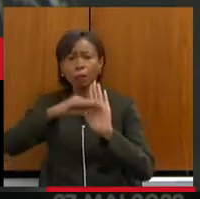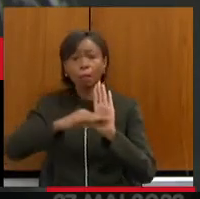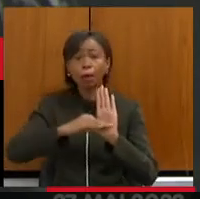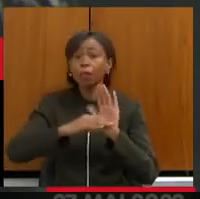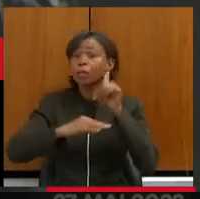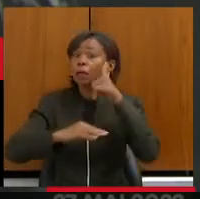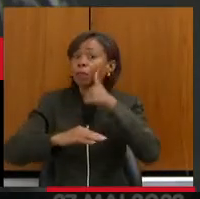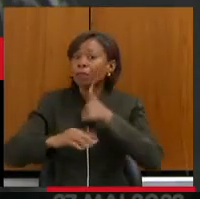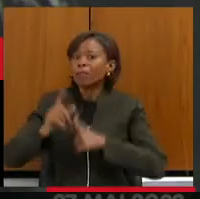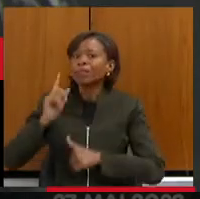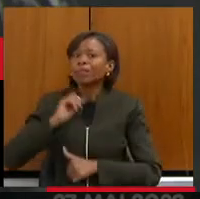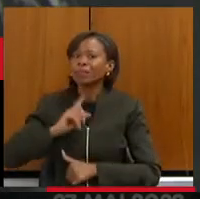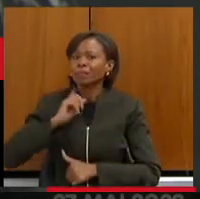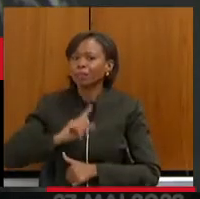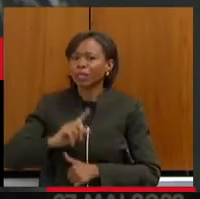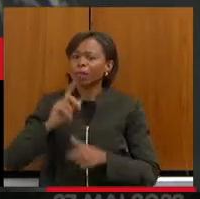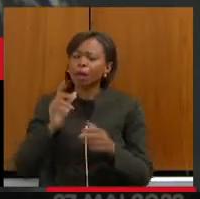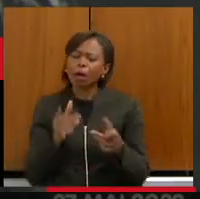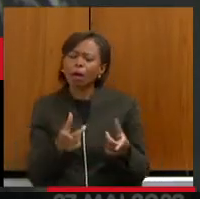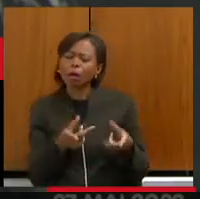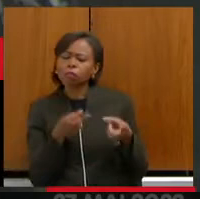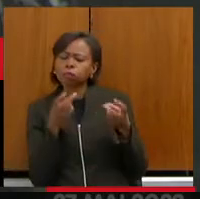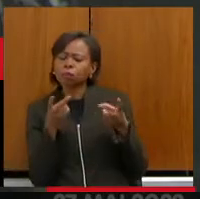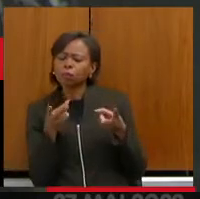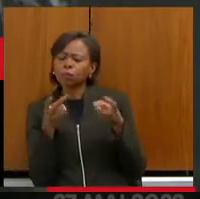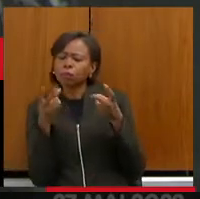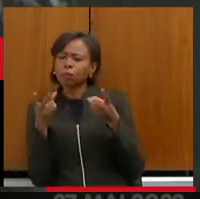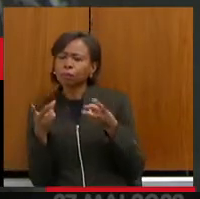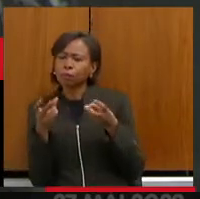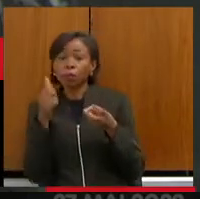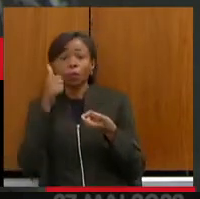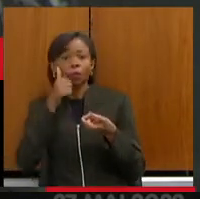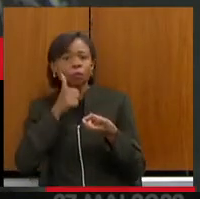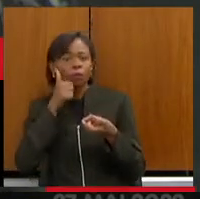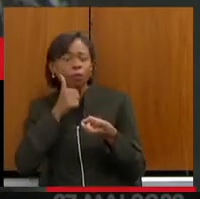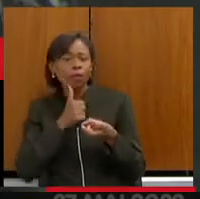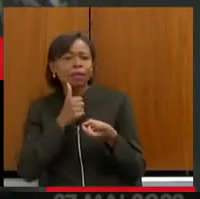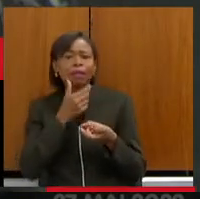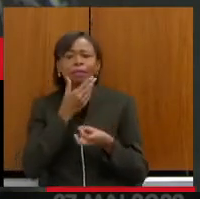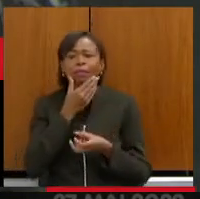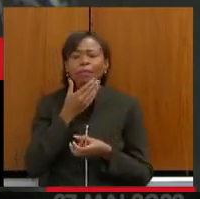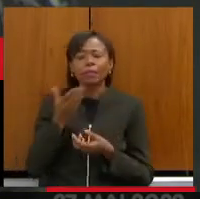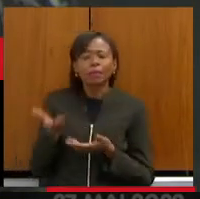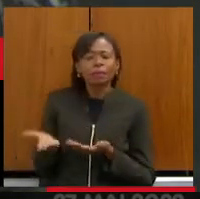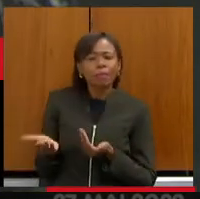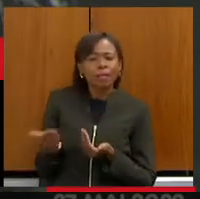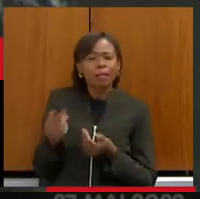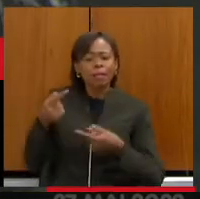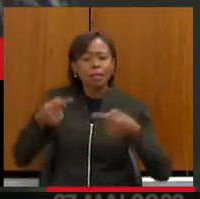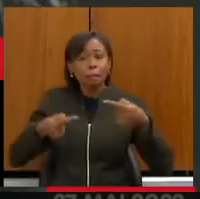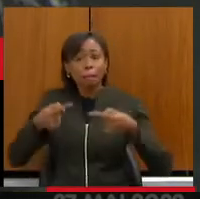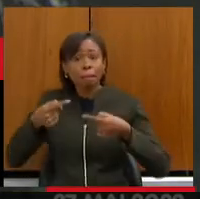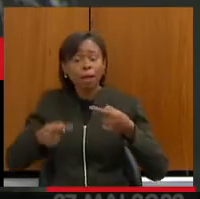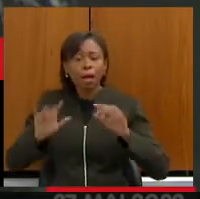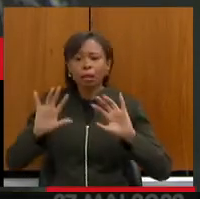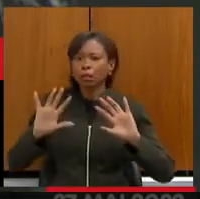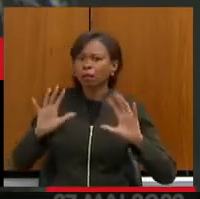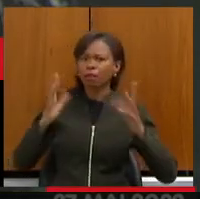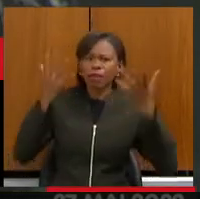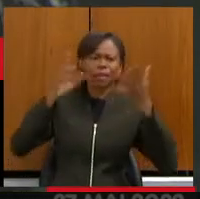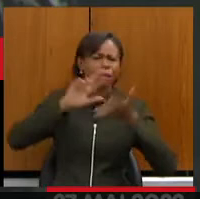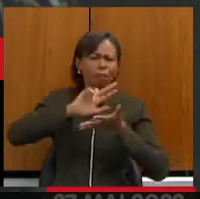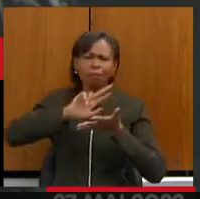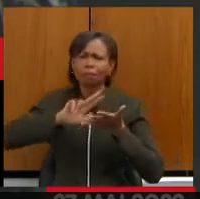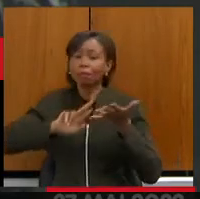atenta das meninas e mulheres em debate atividades e eventos entre as